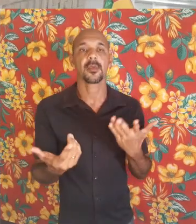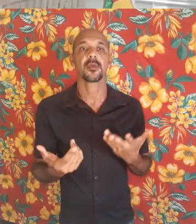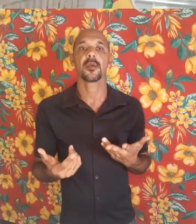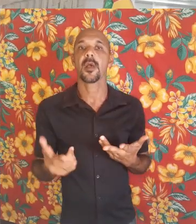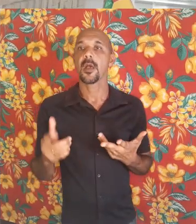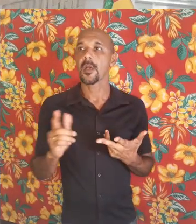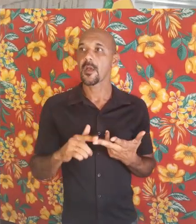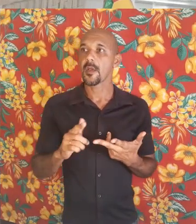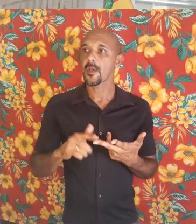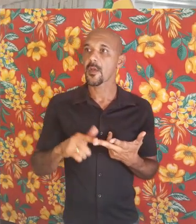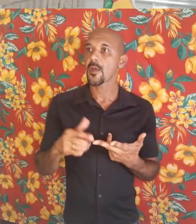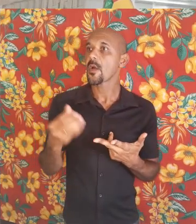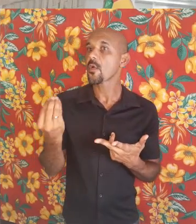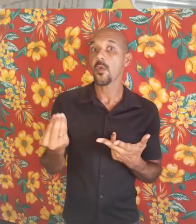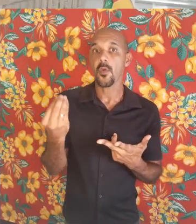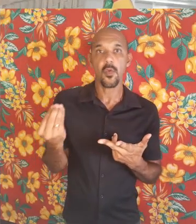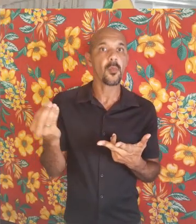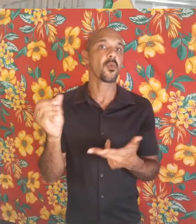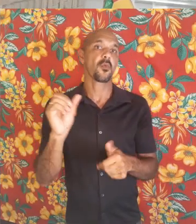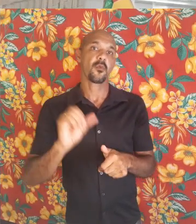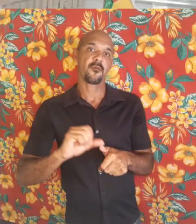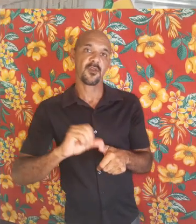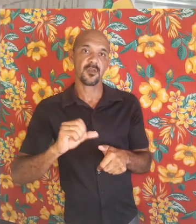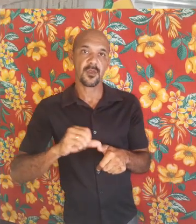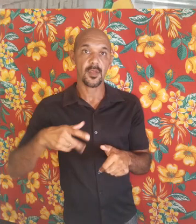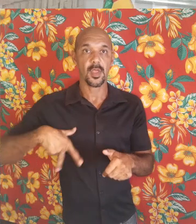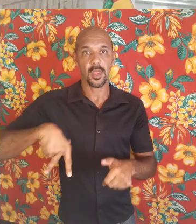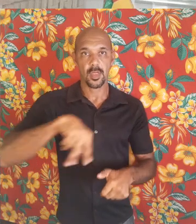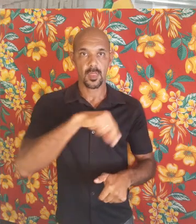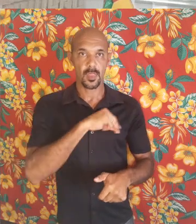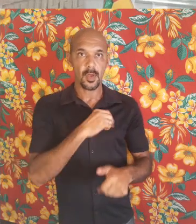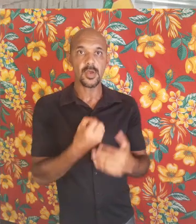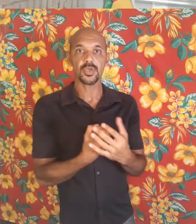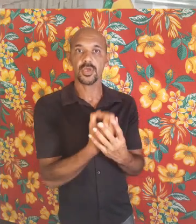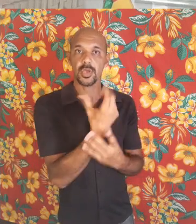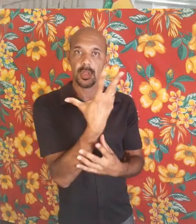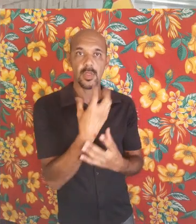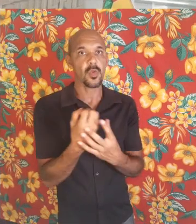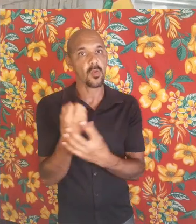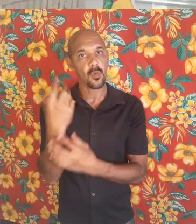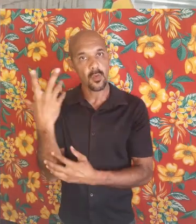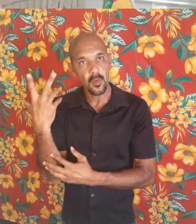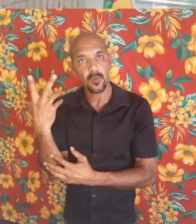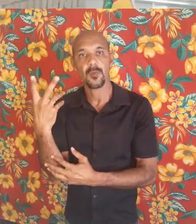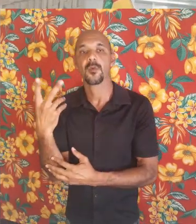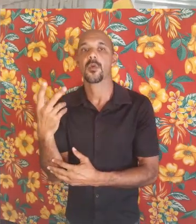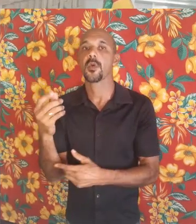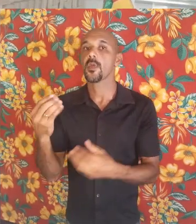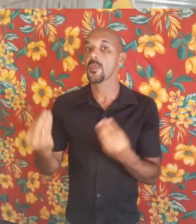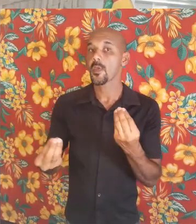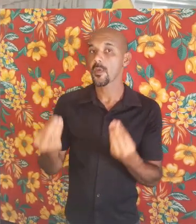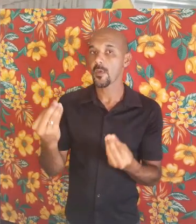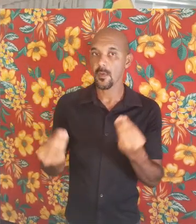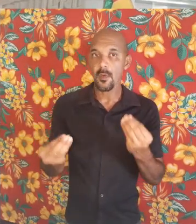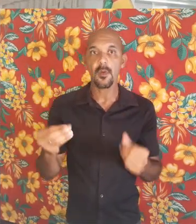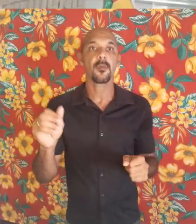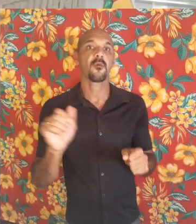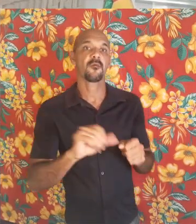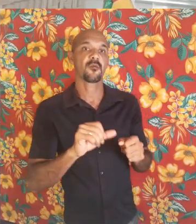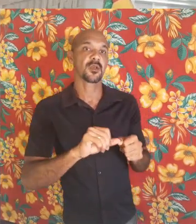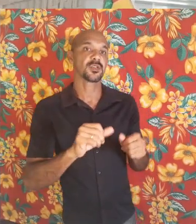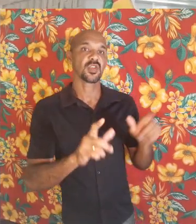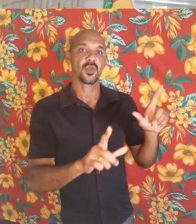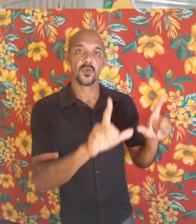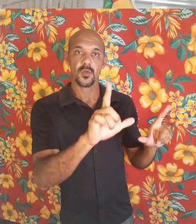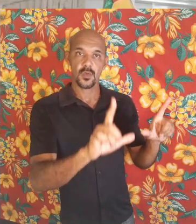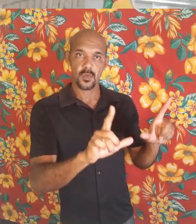fazer, né? E aí a gente foi criando essa maneira de fazer quadros, né?